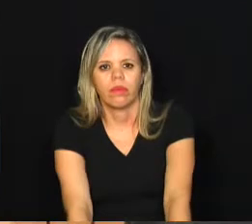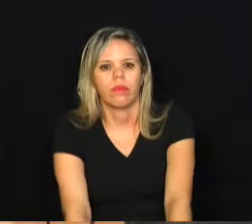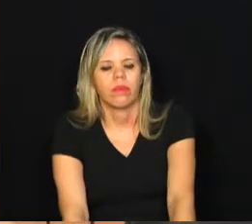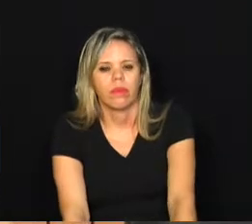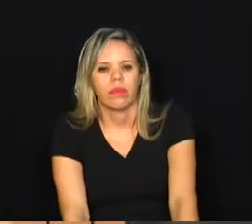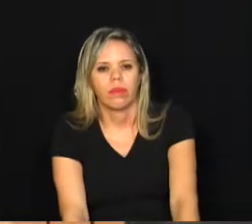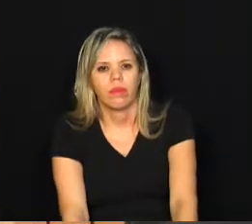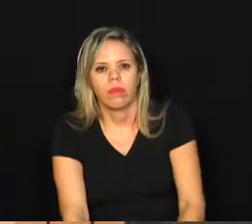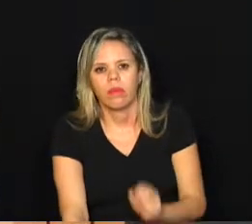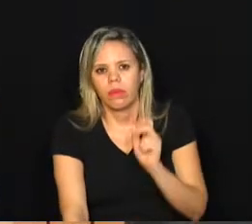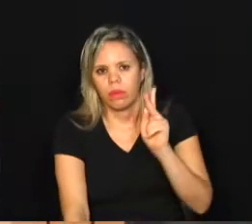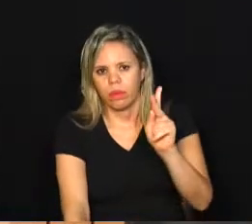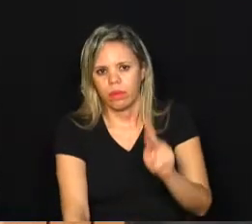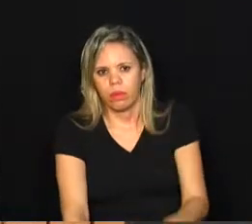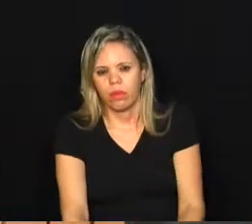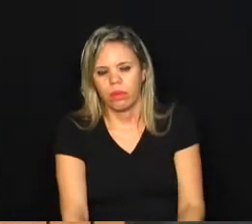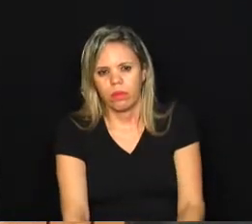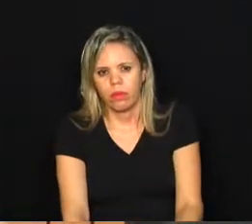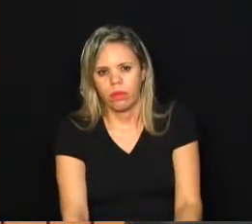Ok.